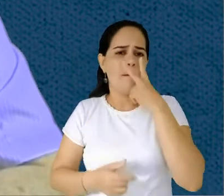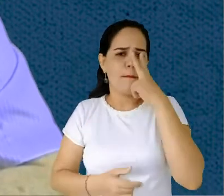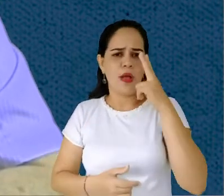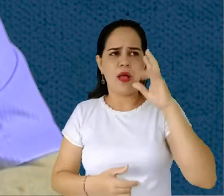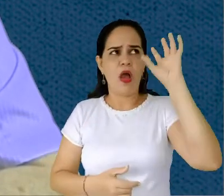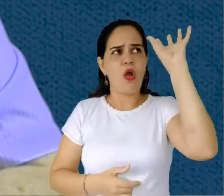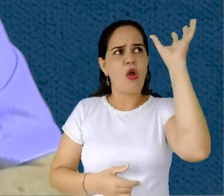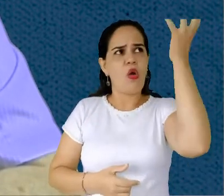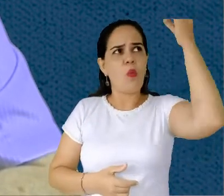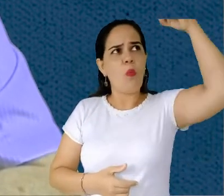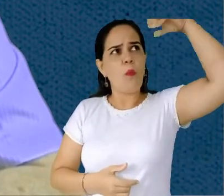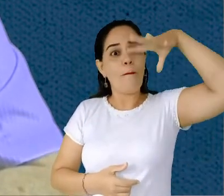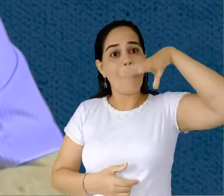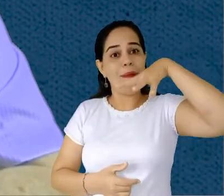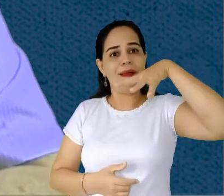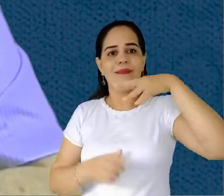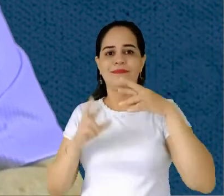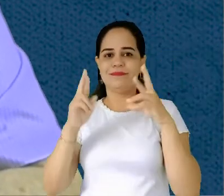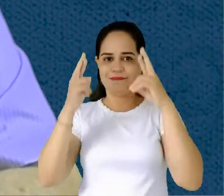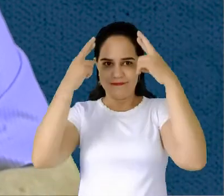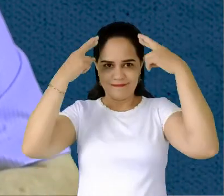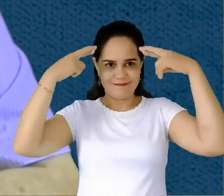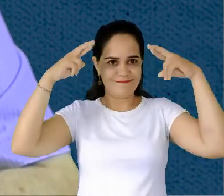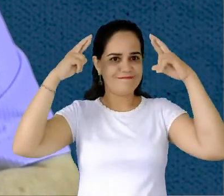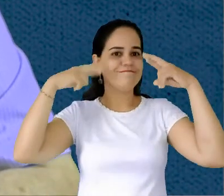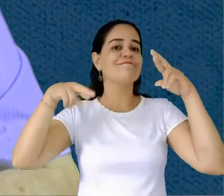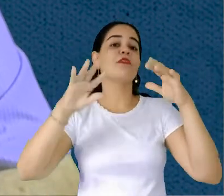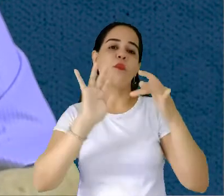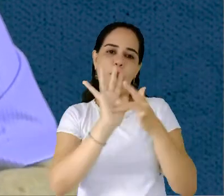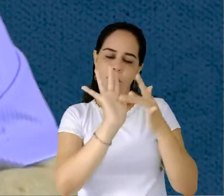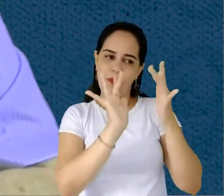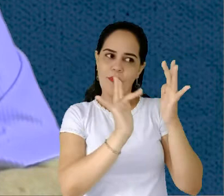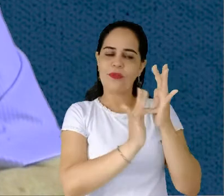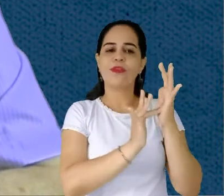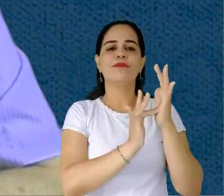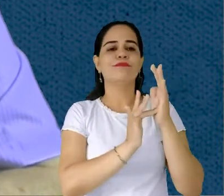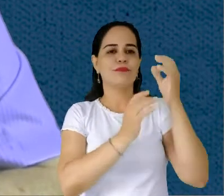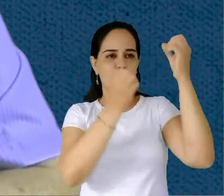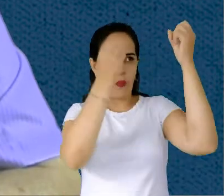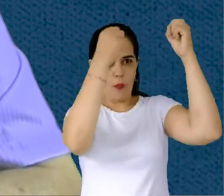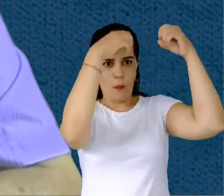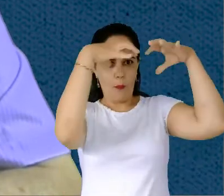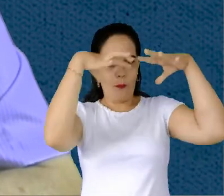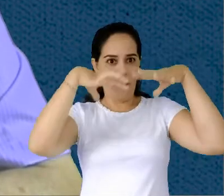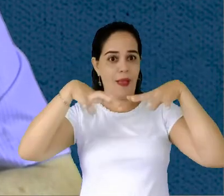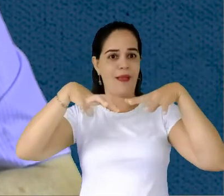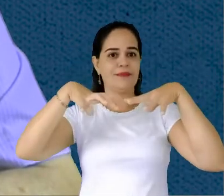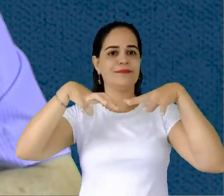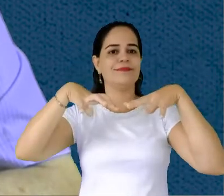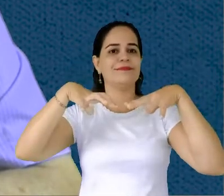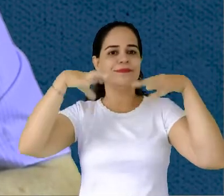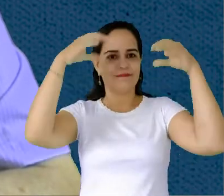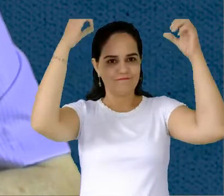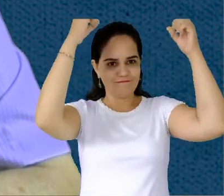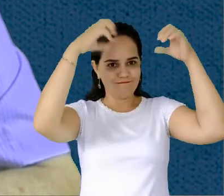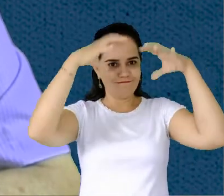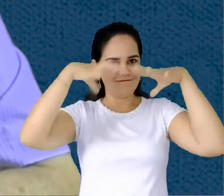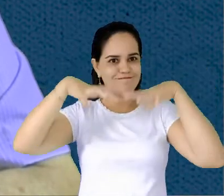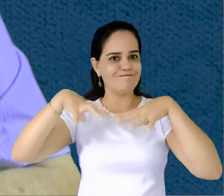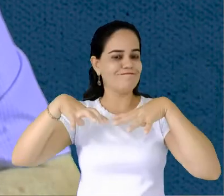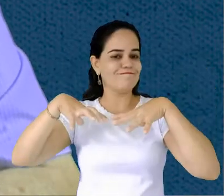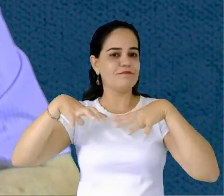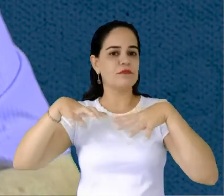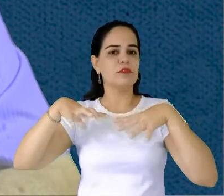como uma lâmpada juntamente com o Cordeiro que é Jesus Cristo, segundo